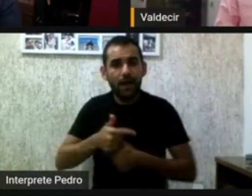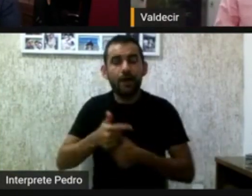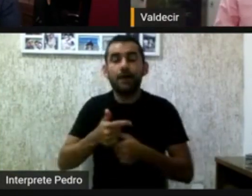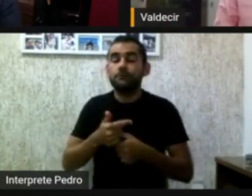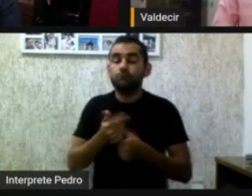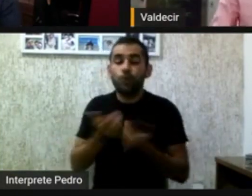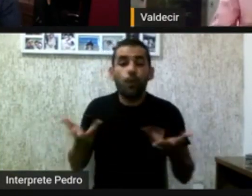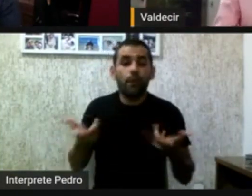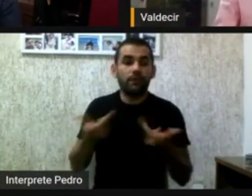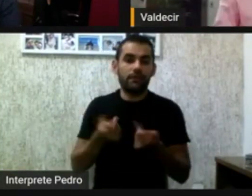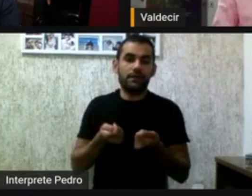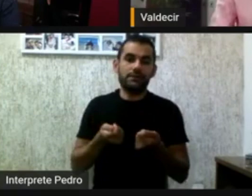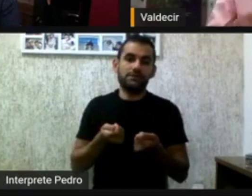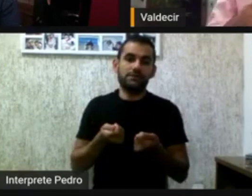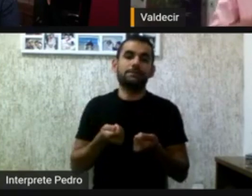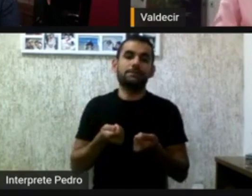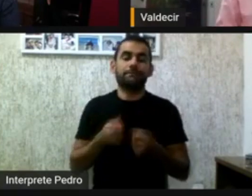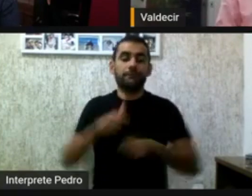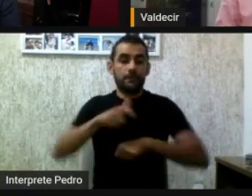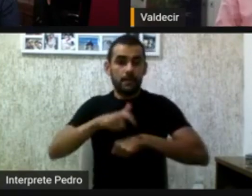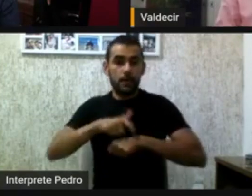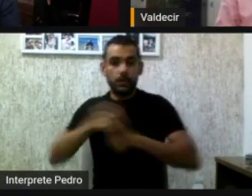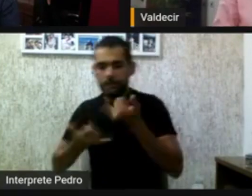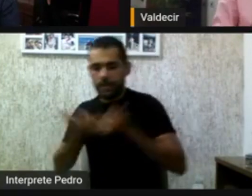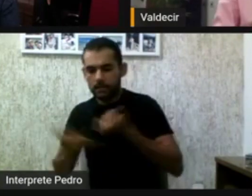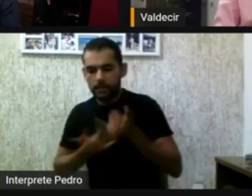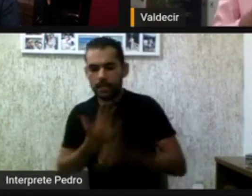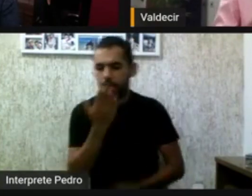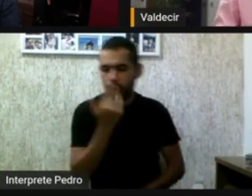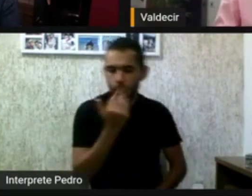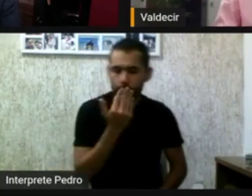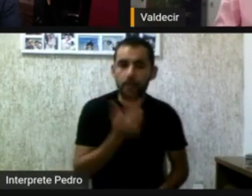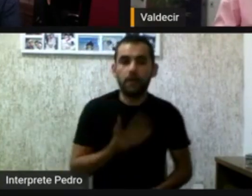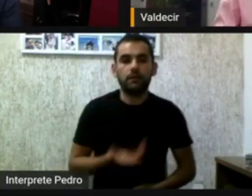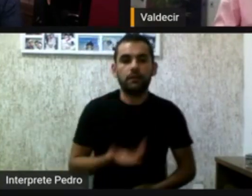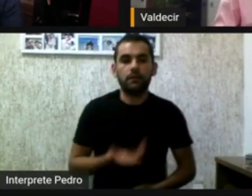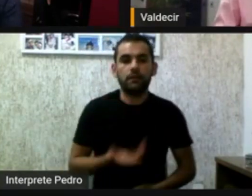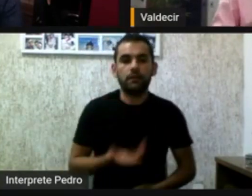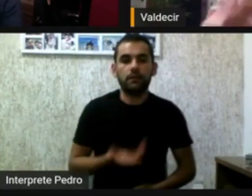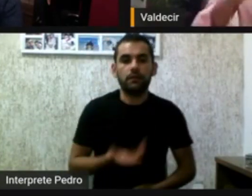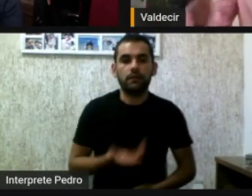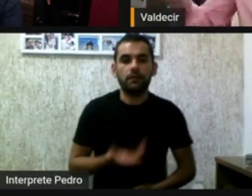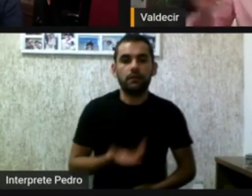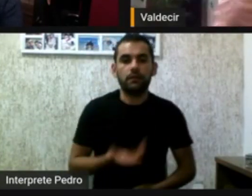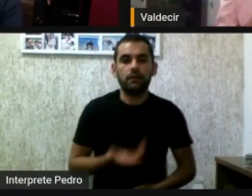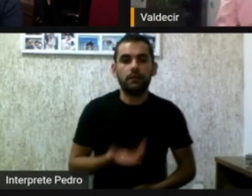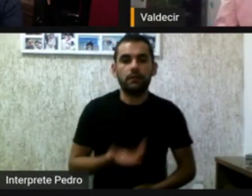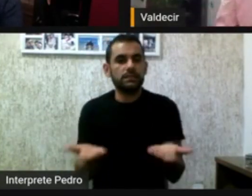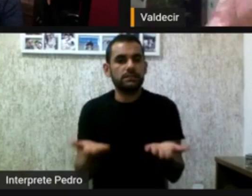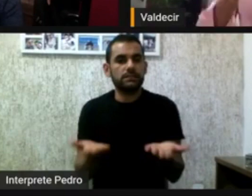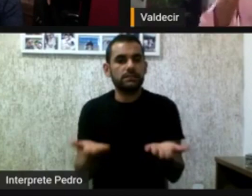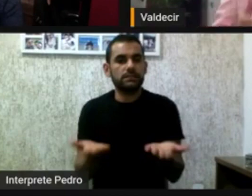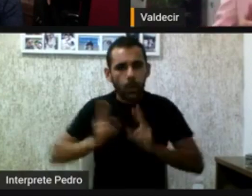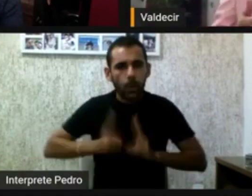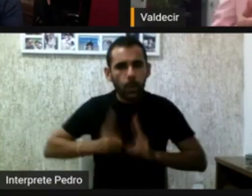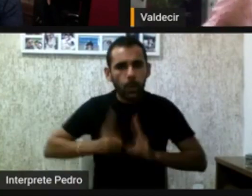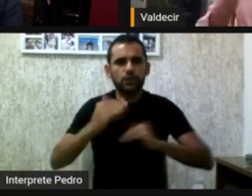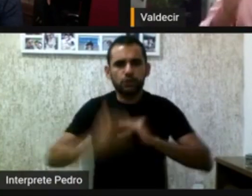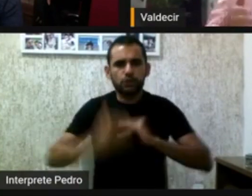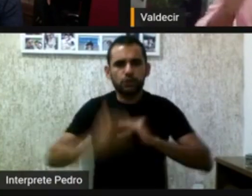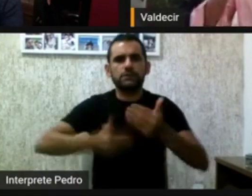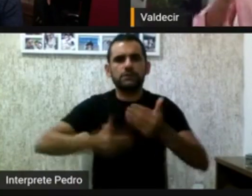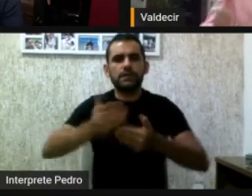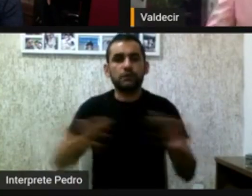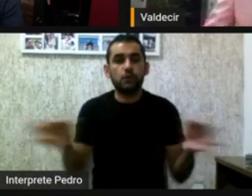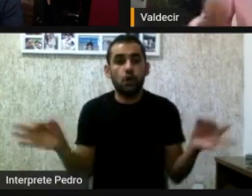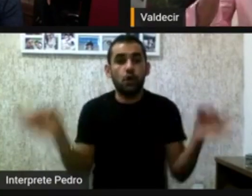ampla, sabe? Na hora da recreação, na hora da alimentação. Então, nós temos que dar continuidade a esse processo e terminar.